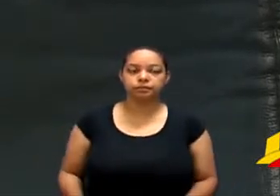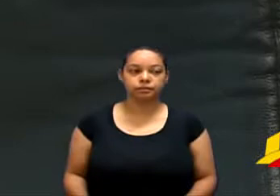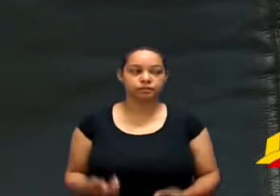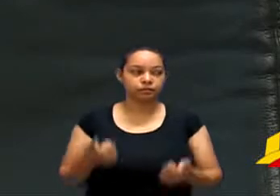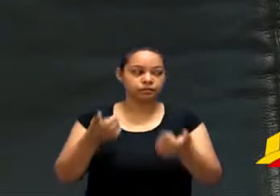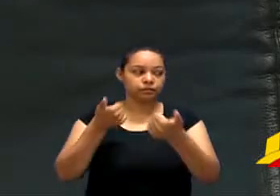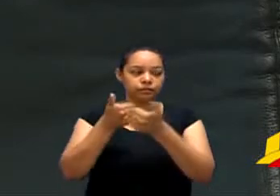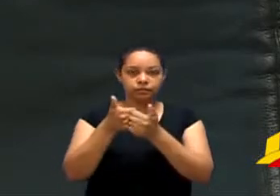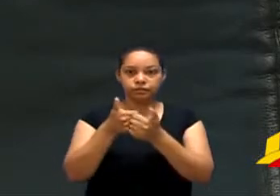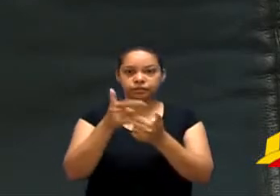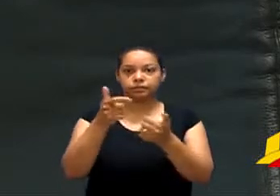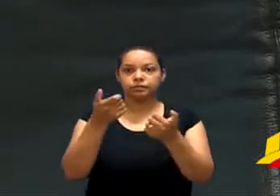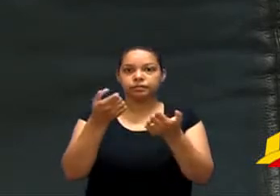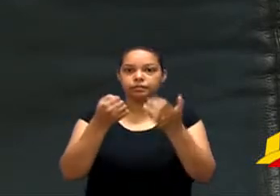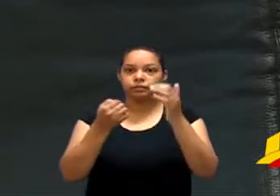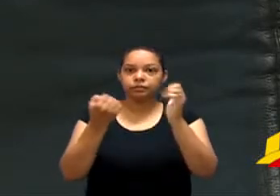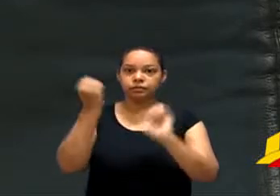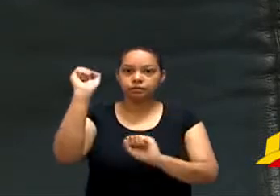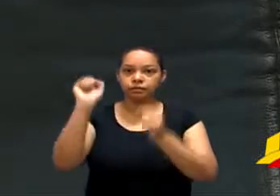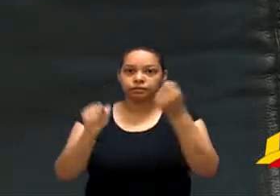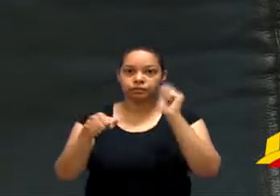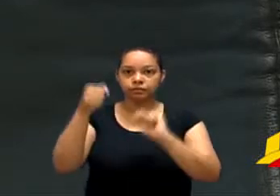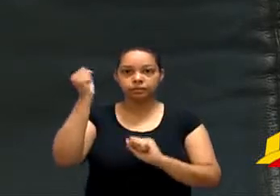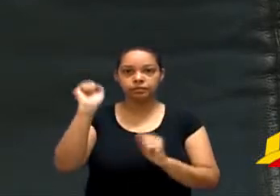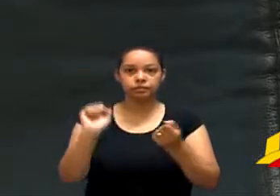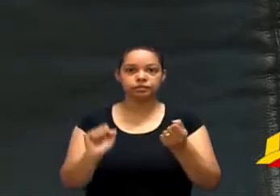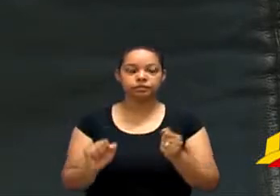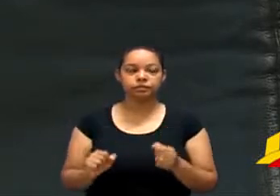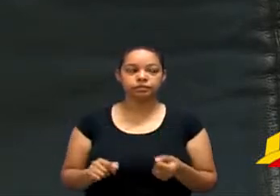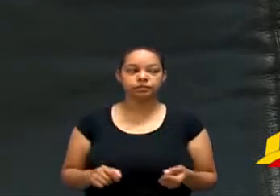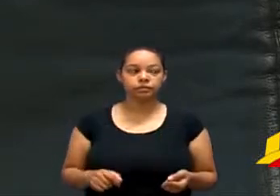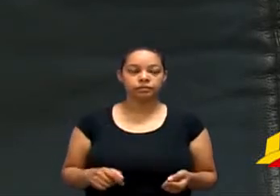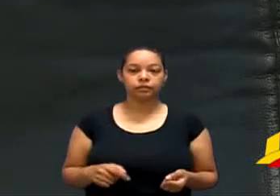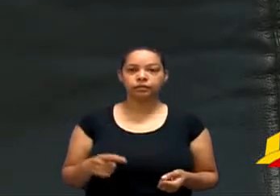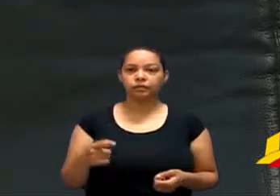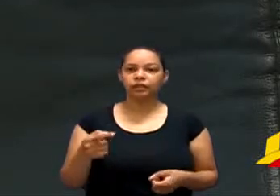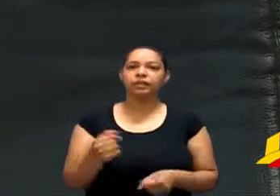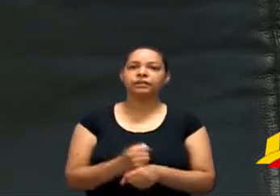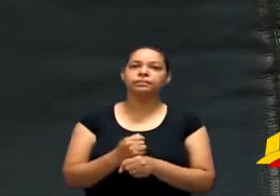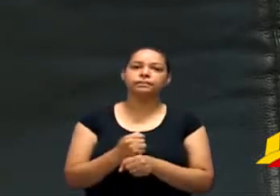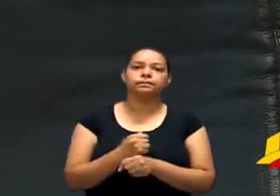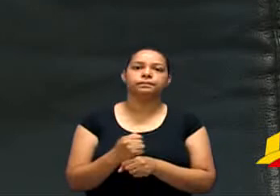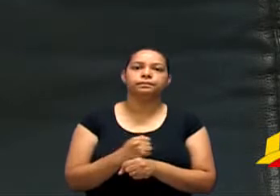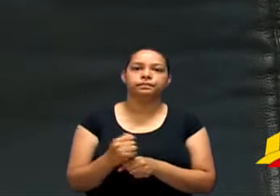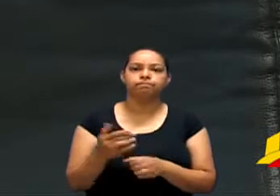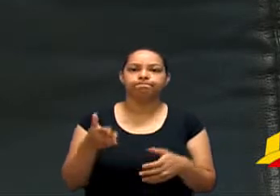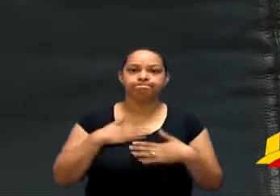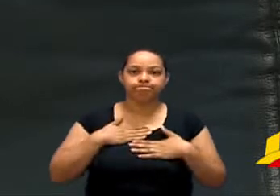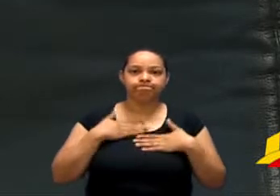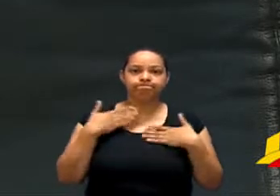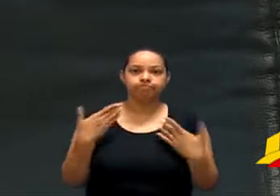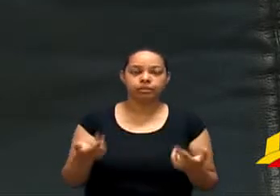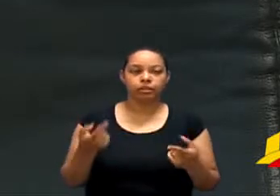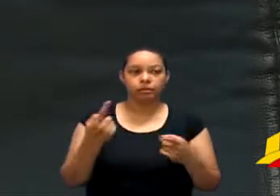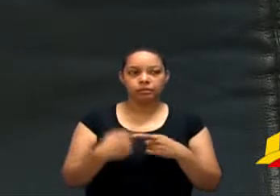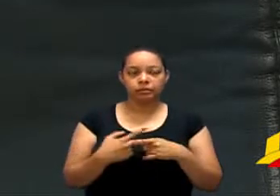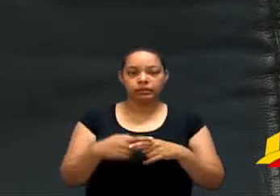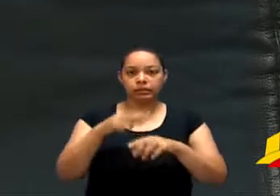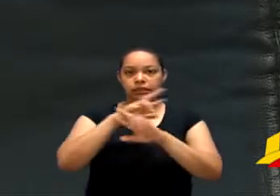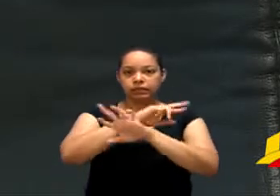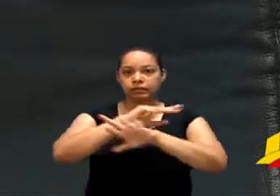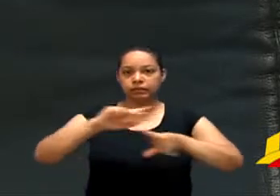fica bem ali próximo e é uma demanda antiga e assustador porque nós temos vários próprios